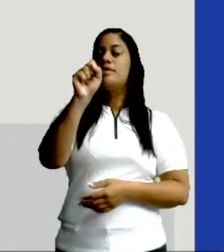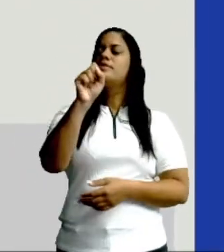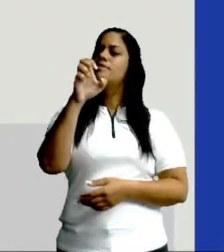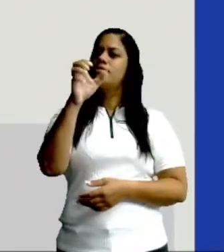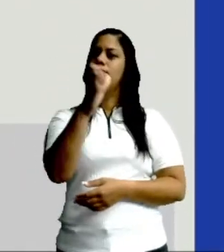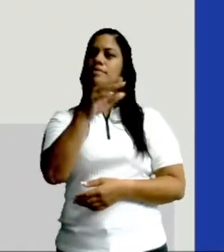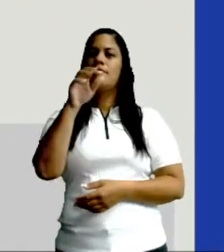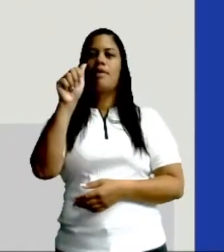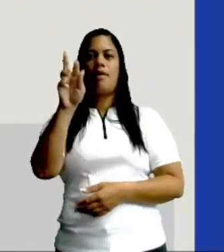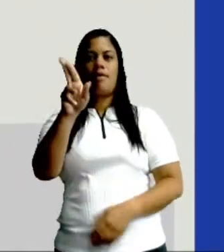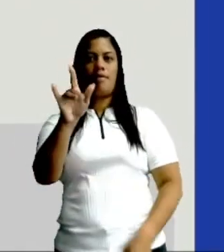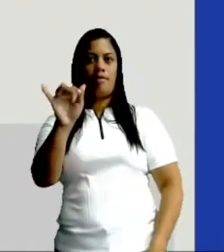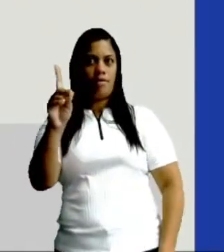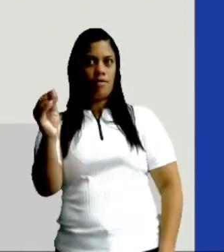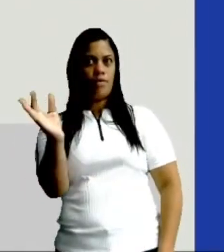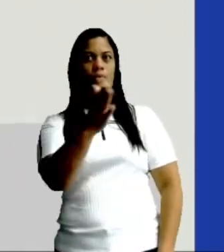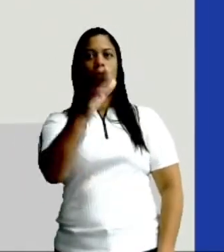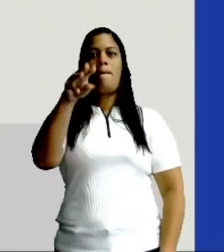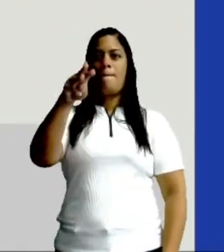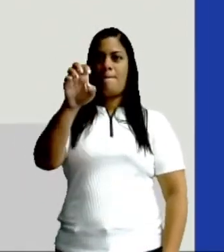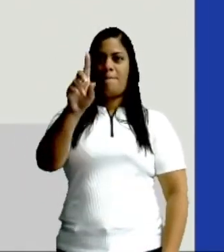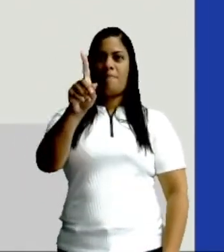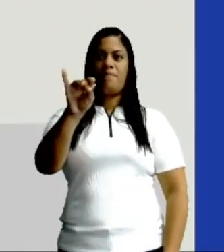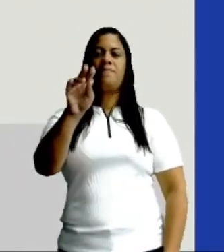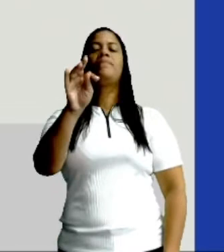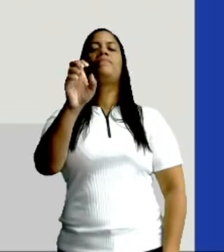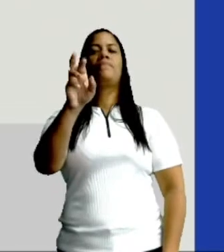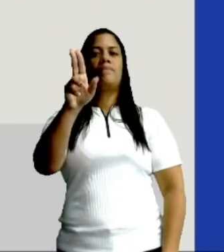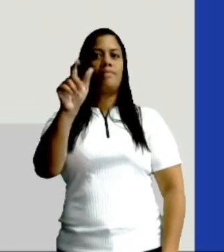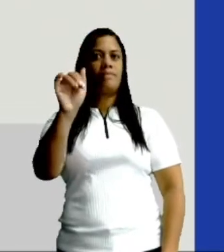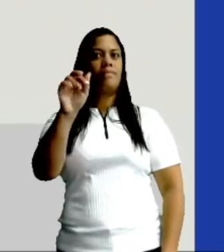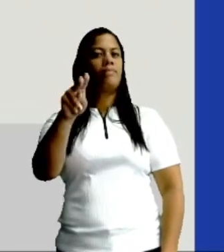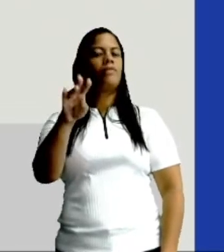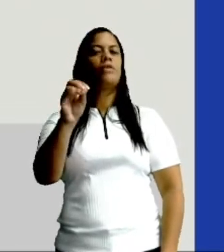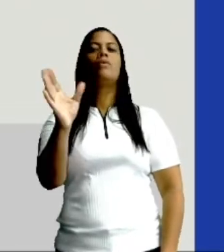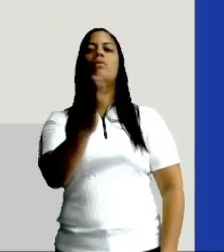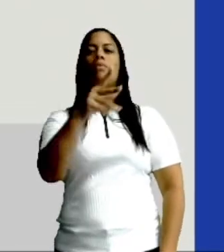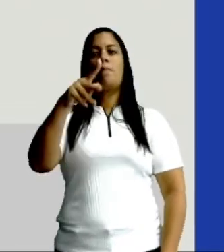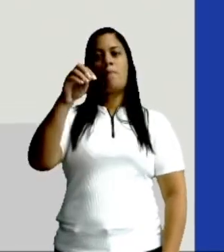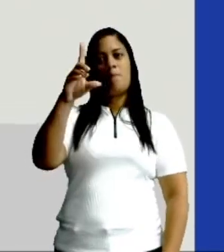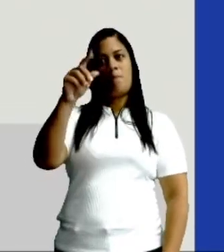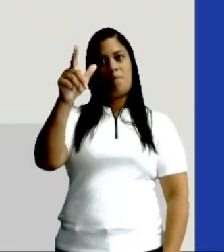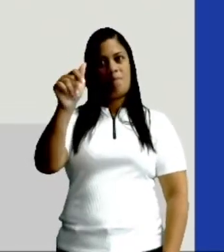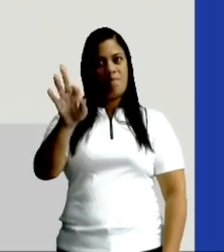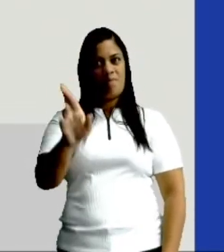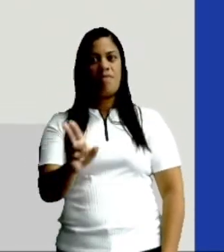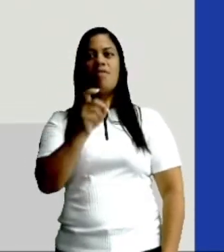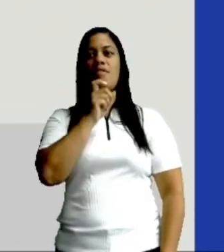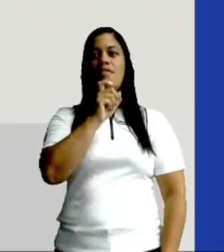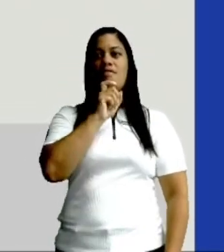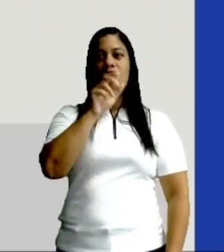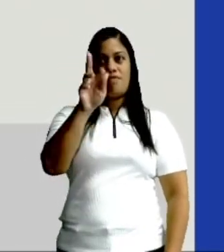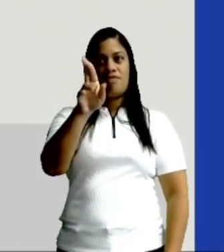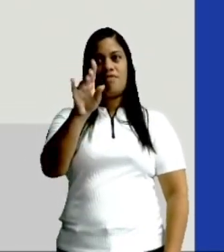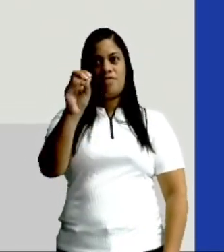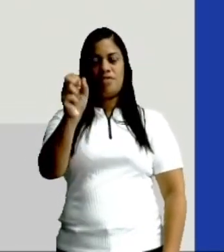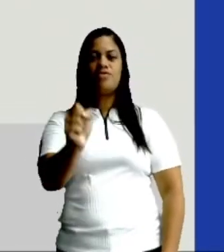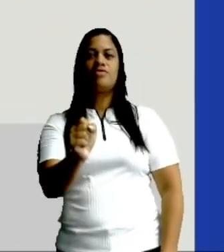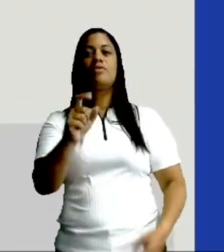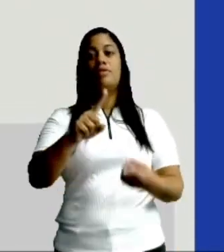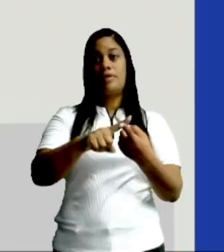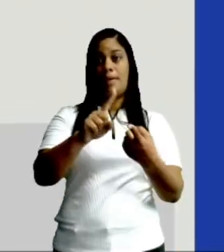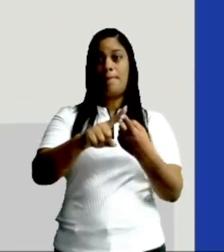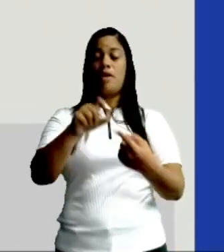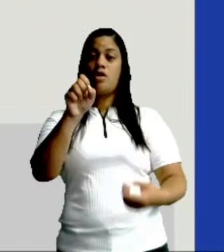semiárido, o clima mediterrâneo, o desértico, o polar, o frio, que também é chamado